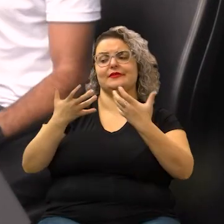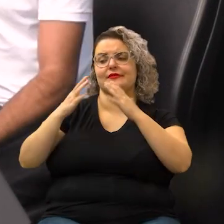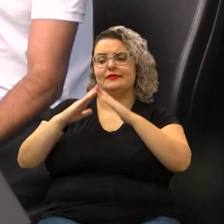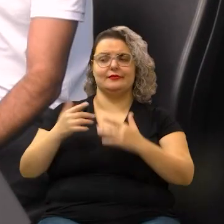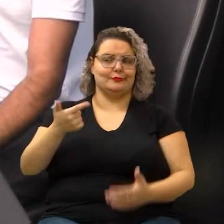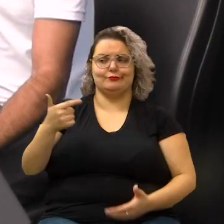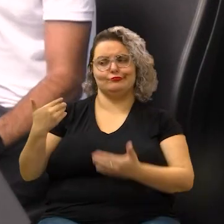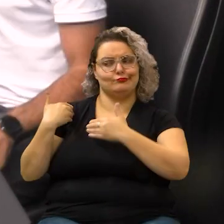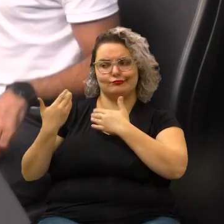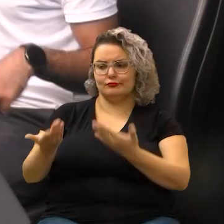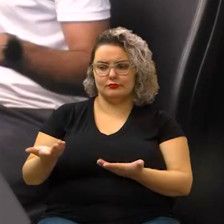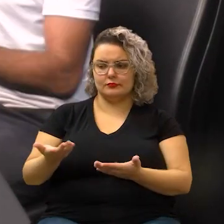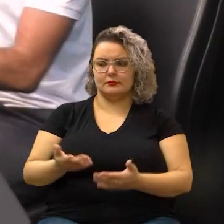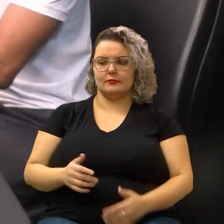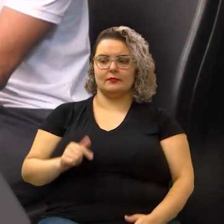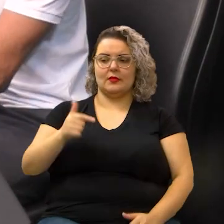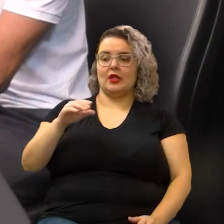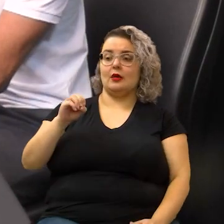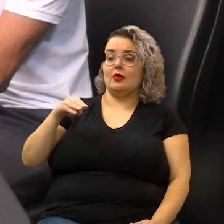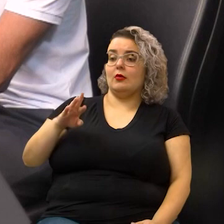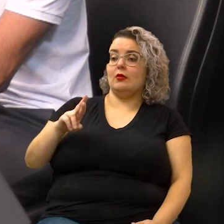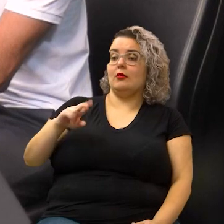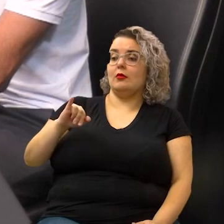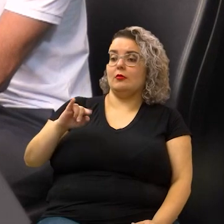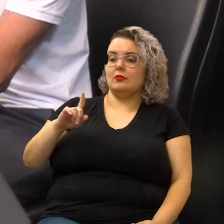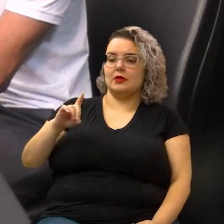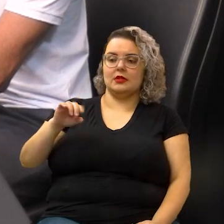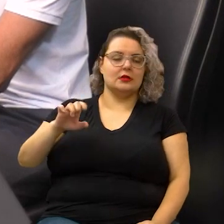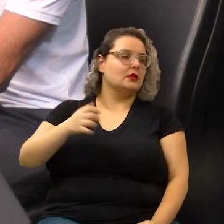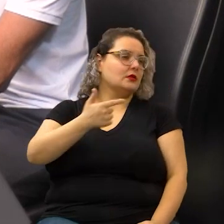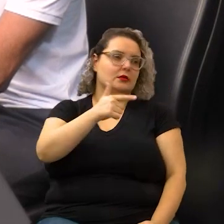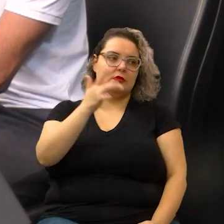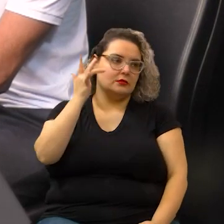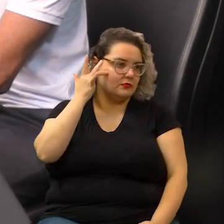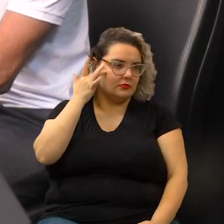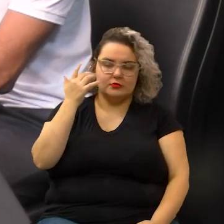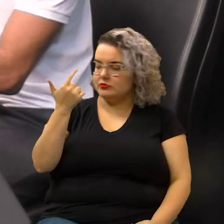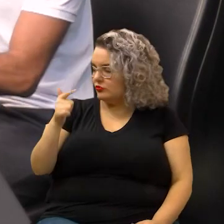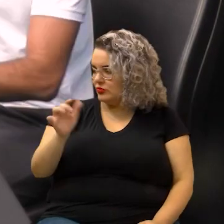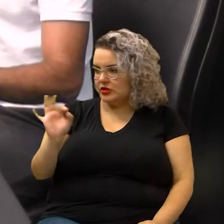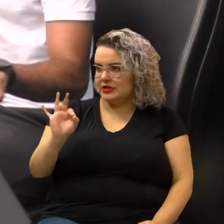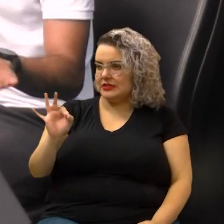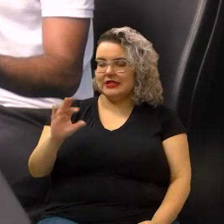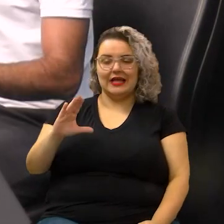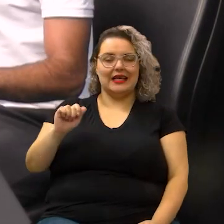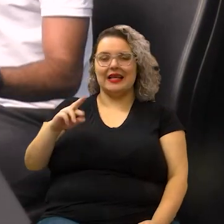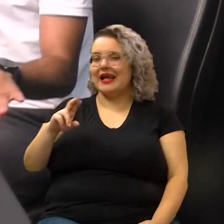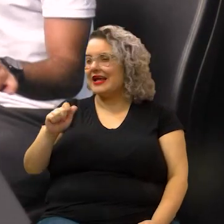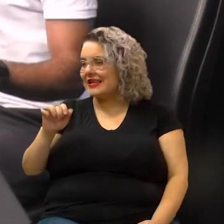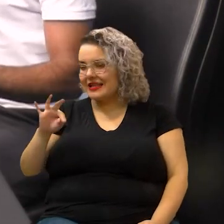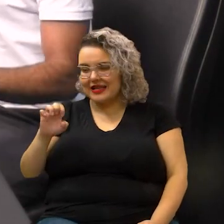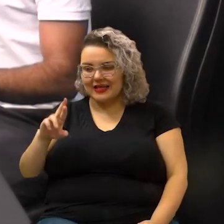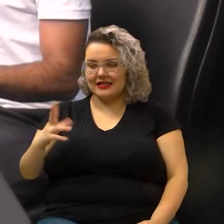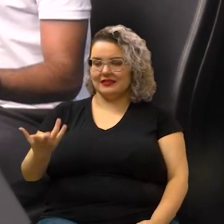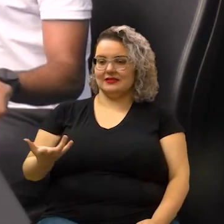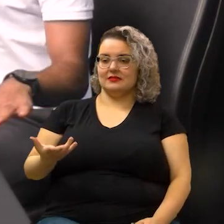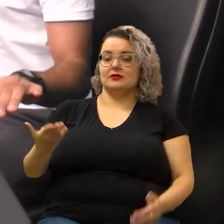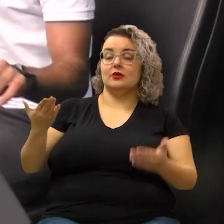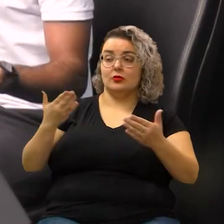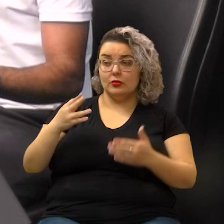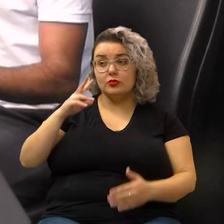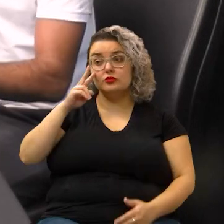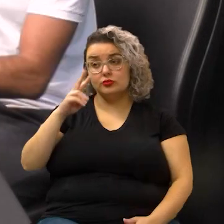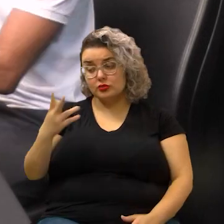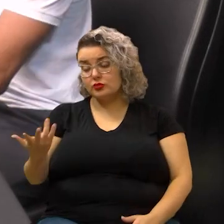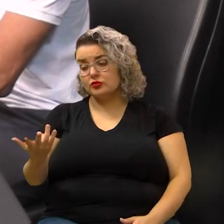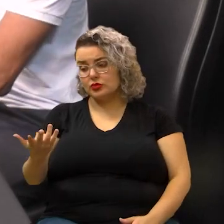essa responsabilidade. Sim. Não tinha essa hombridade. Não tinha maturidade nem também, maturidade. Né? Caráter.